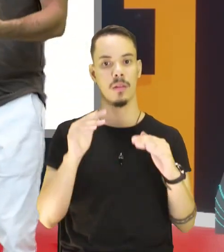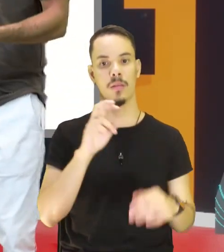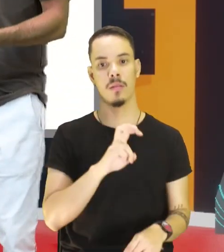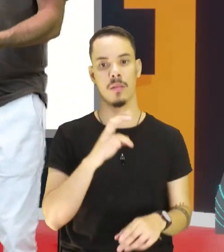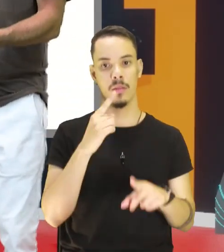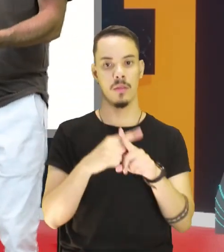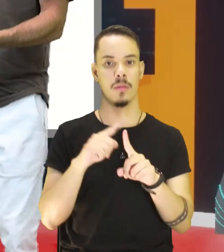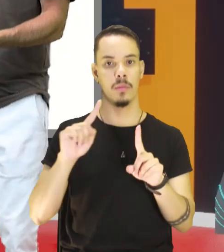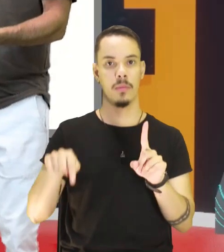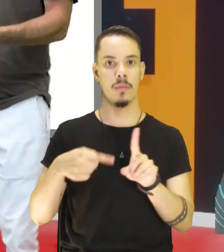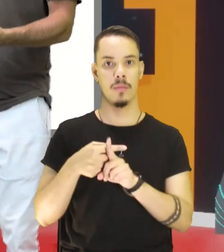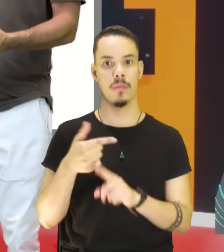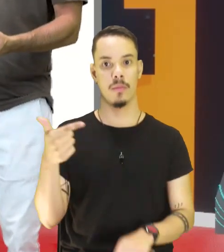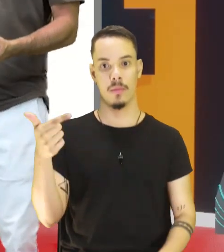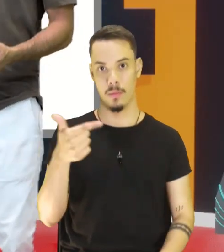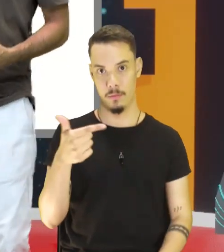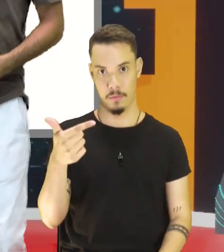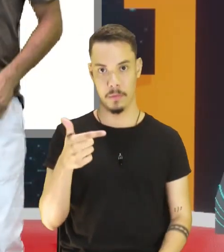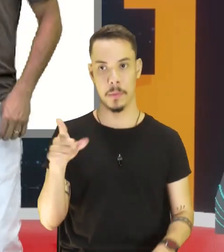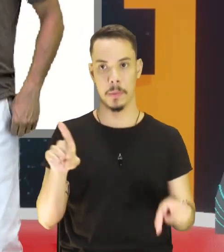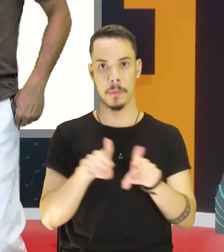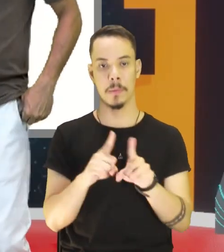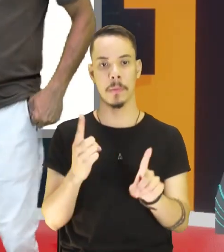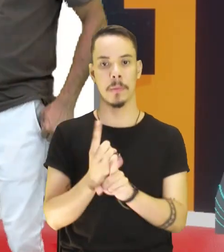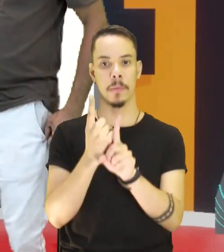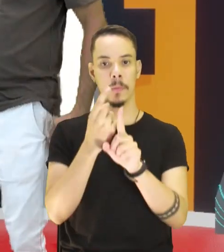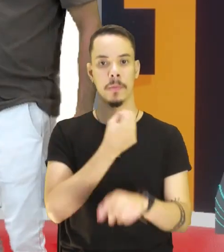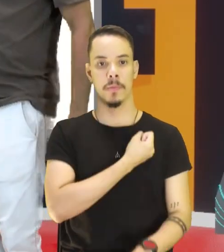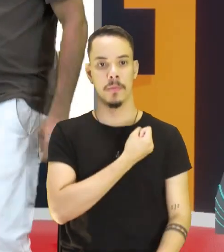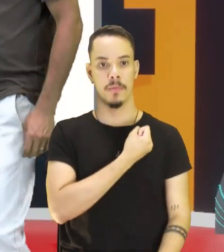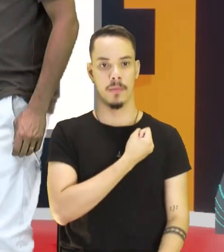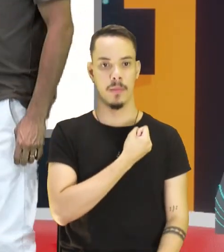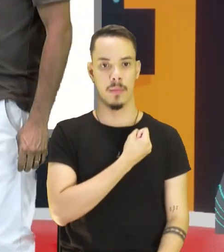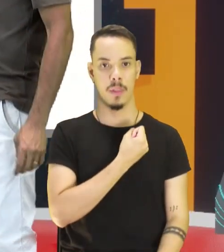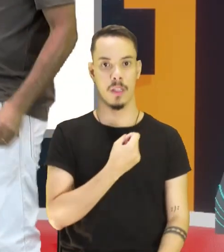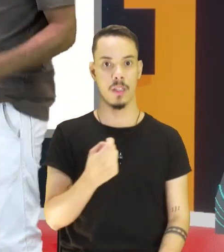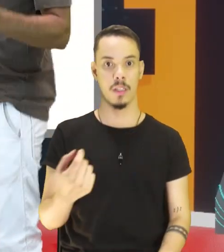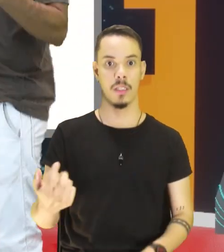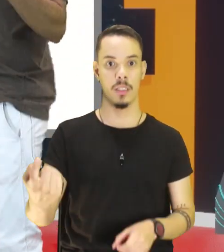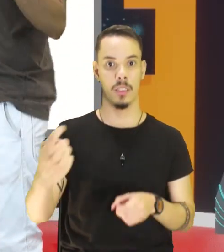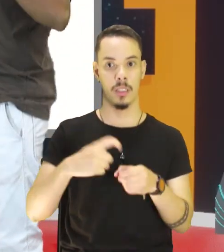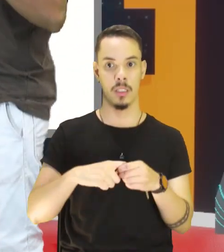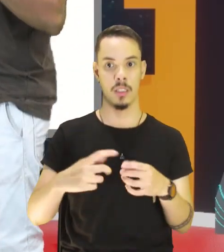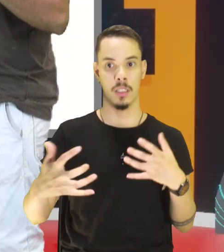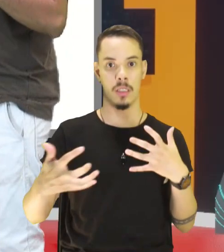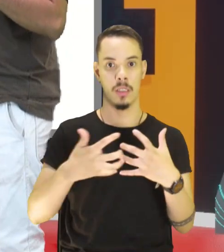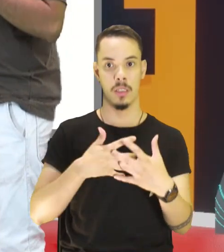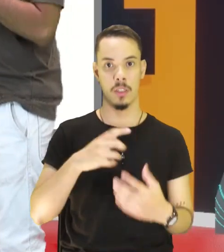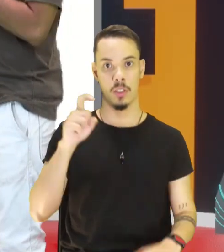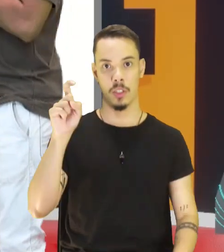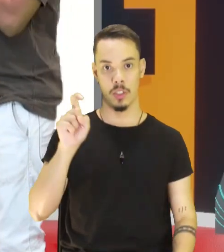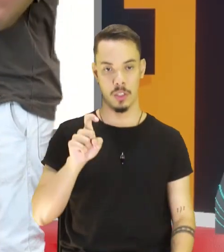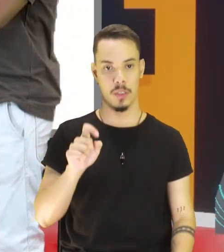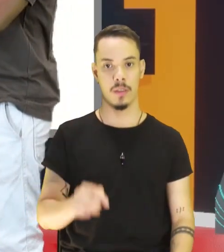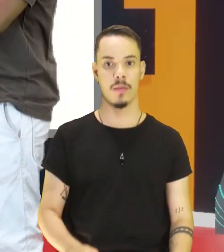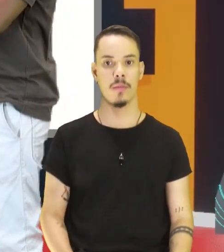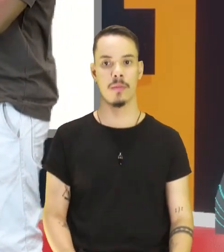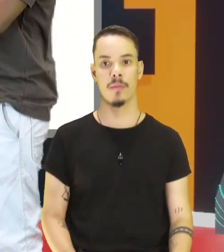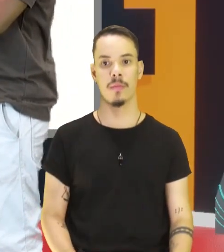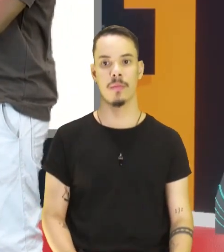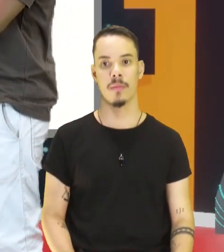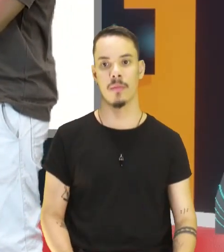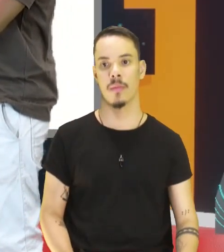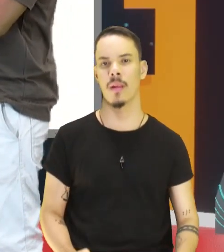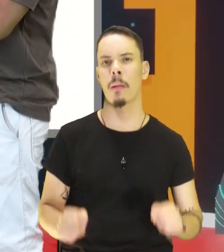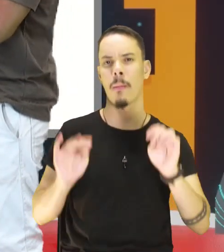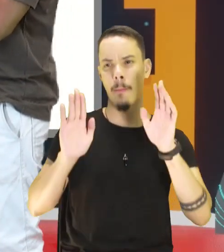ao 22. Que saiu. E vamos encontrar o valor que entrou, que é o x. E aí, eles já estão olhando e falando, ah, mas eu lembro que vocês explicaram